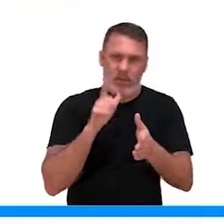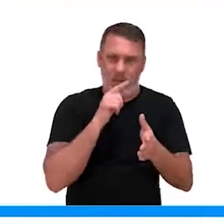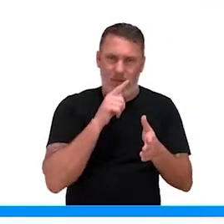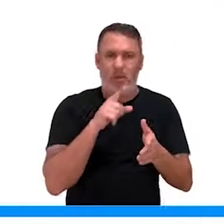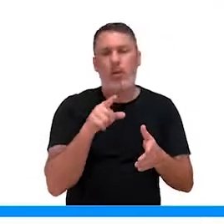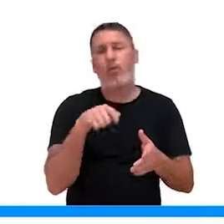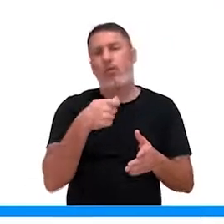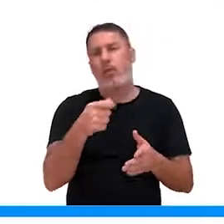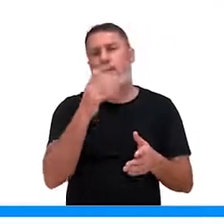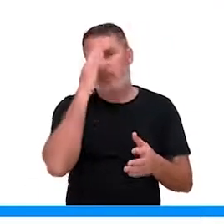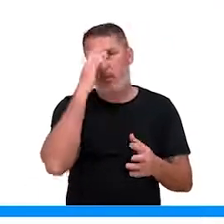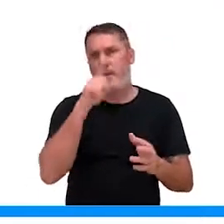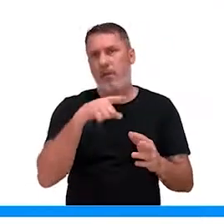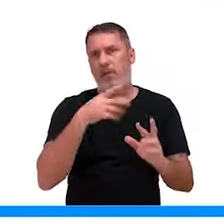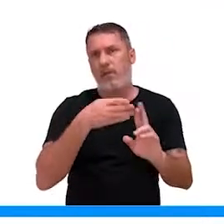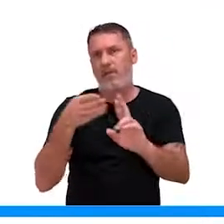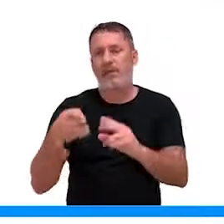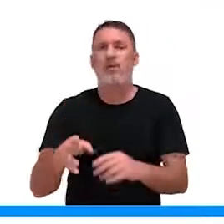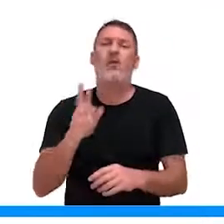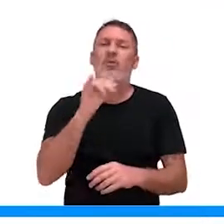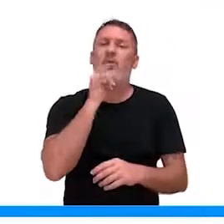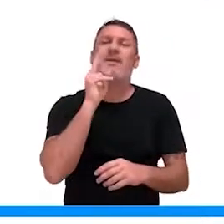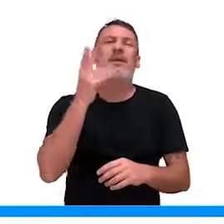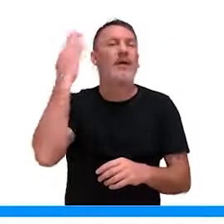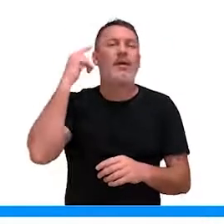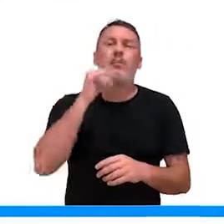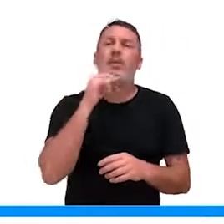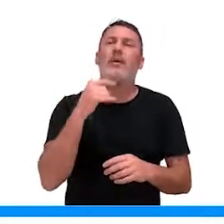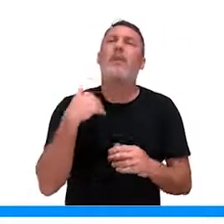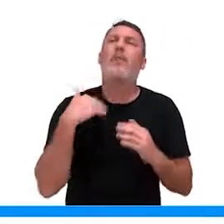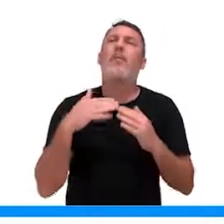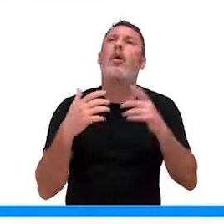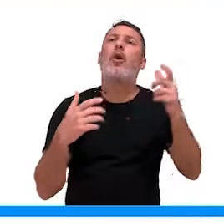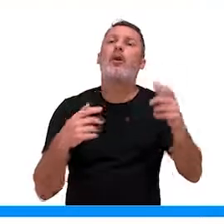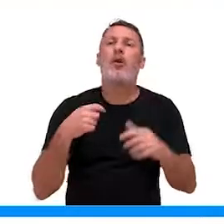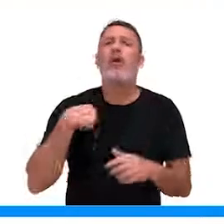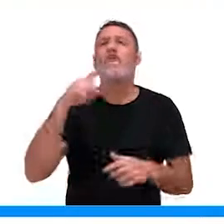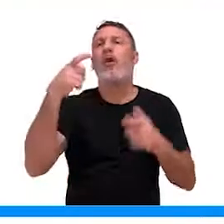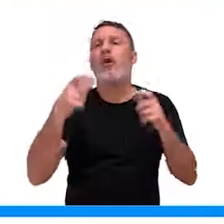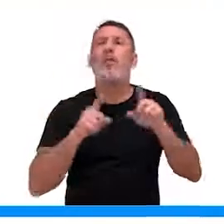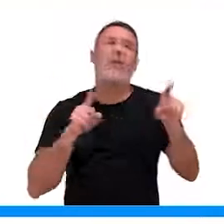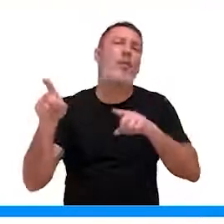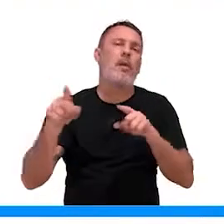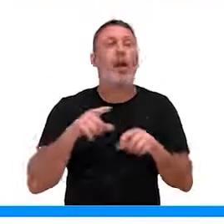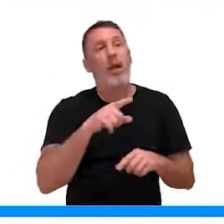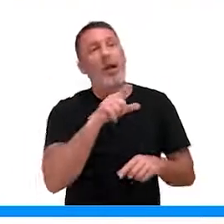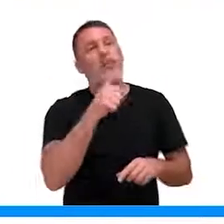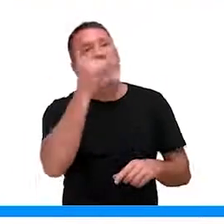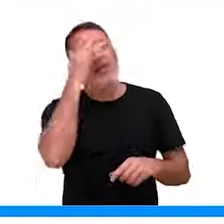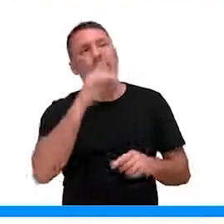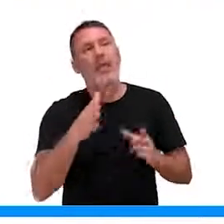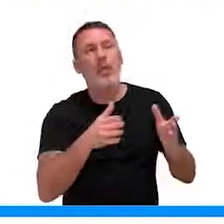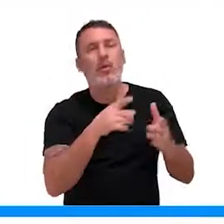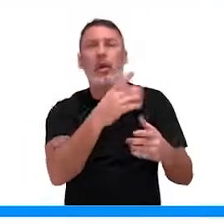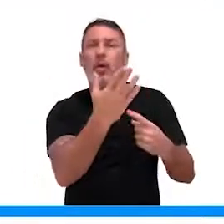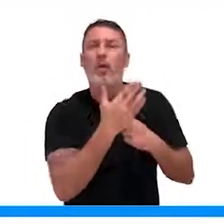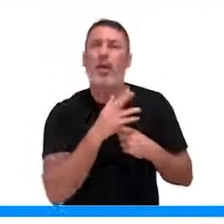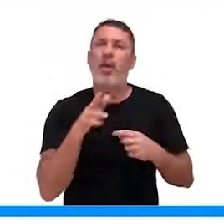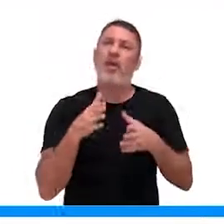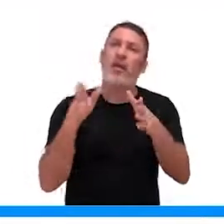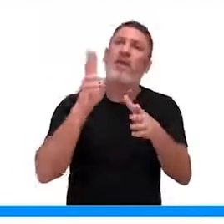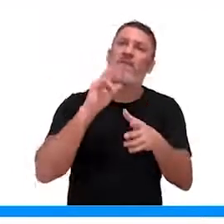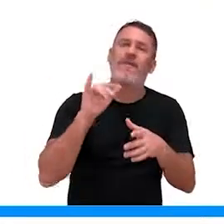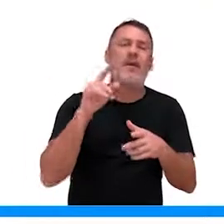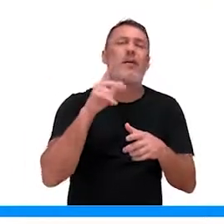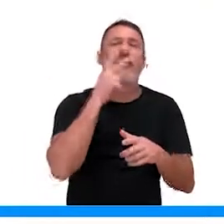uma referência. Como é que eu chego ali em tal lugar? Como é que eu vou para tal área, para tal cidade? Não, vai pelo rio, que o rio vai sempre chegar ali e